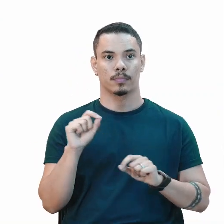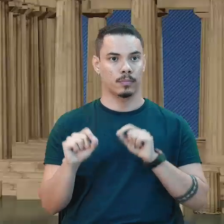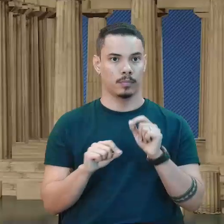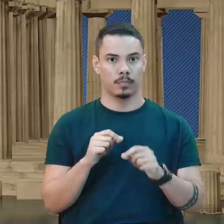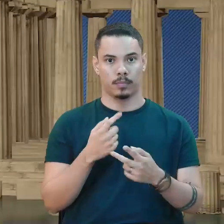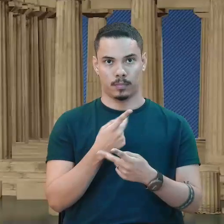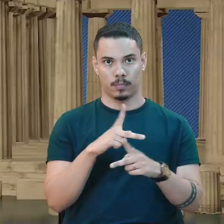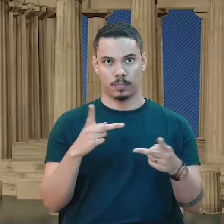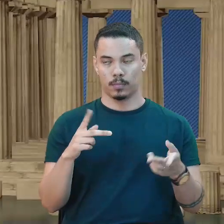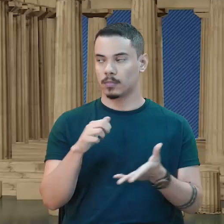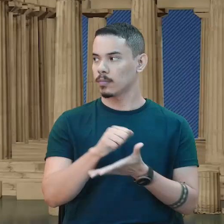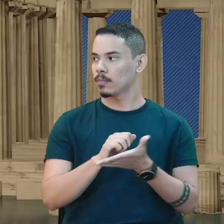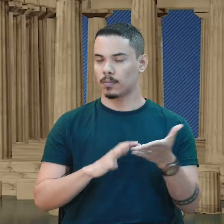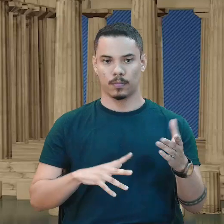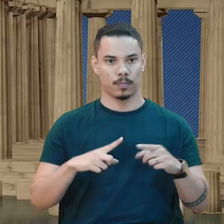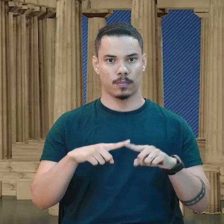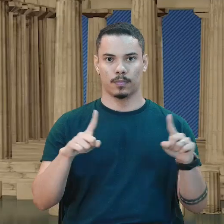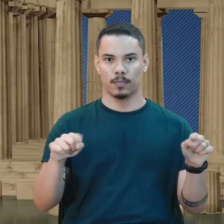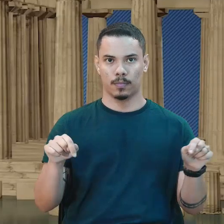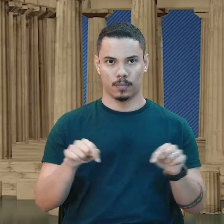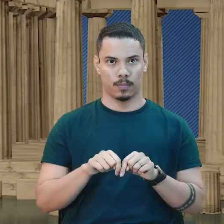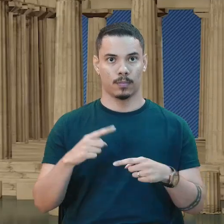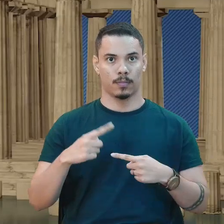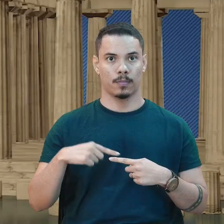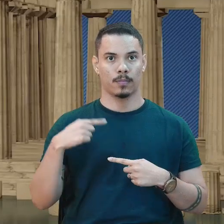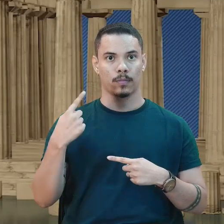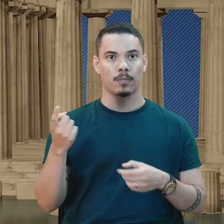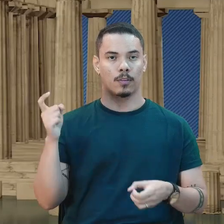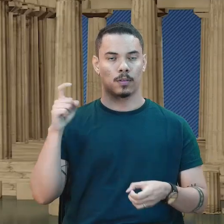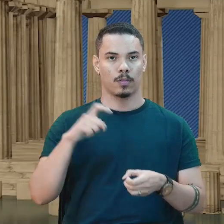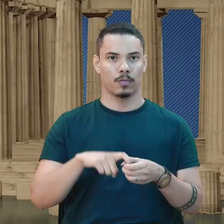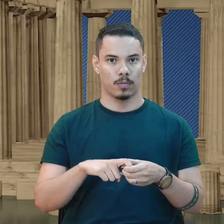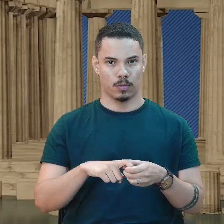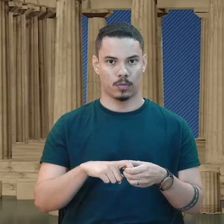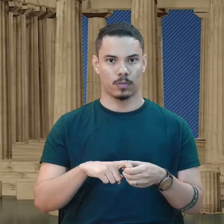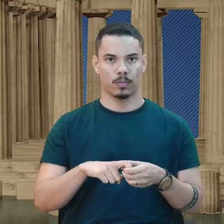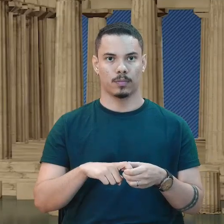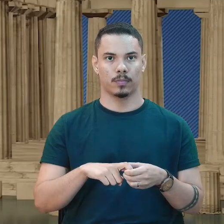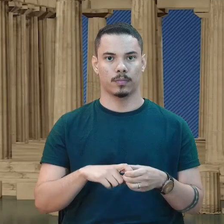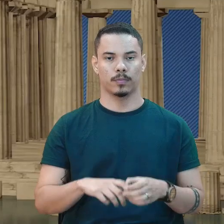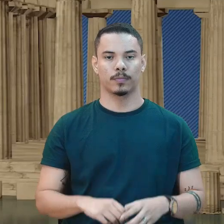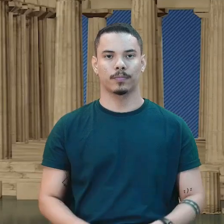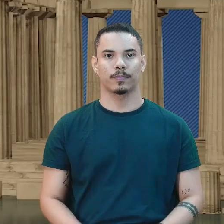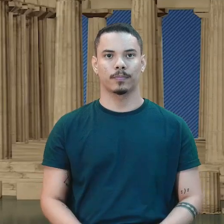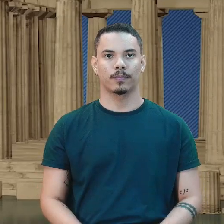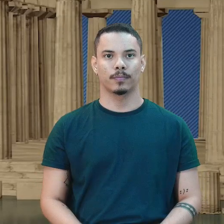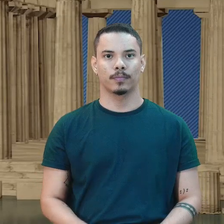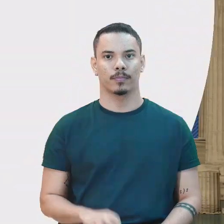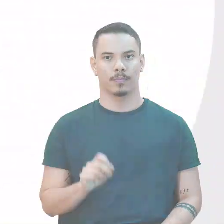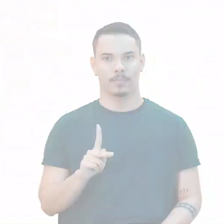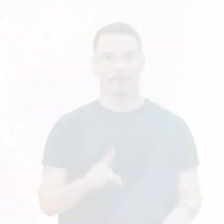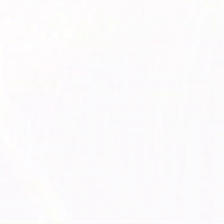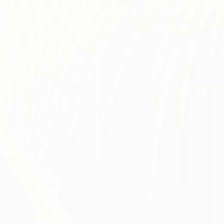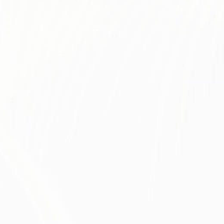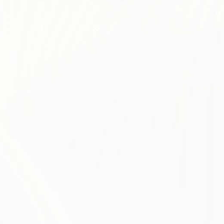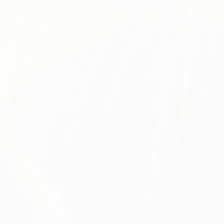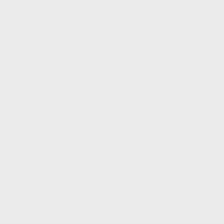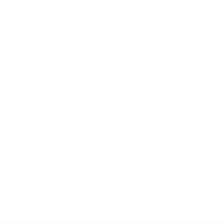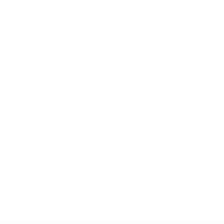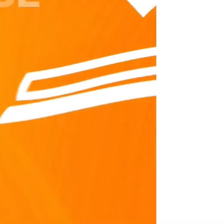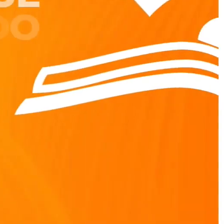para a atividade de sala e daqui a pouco a gente retorna para a nossa correção, ok? Até breve.